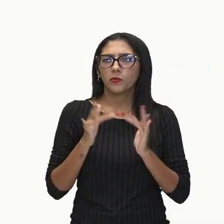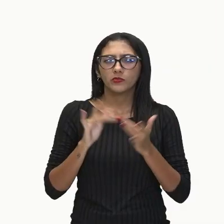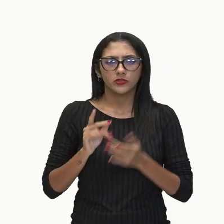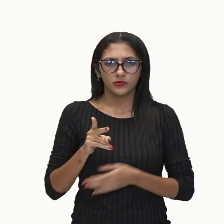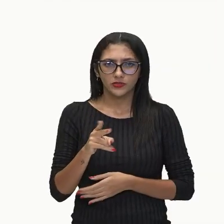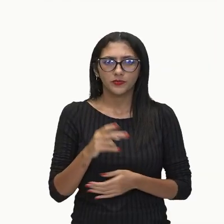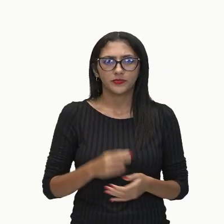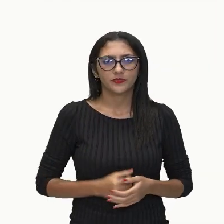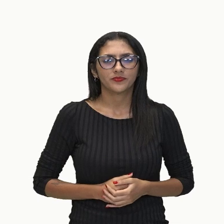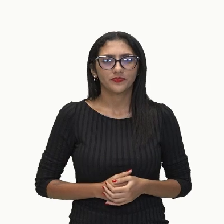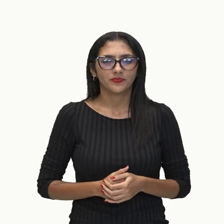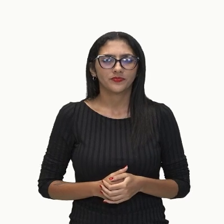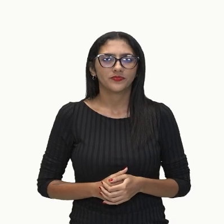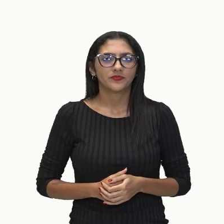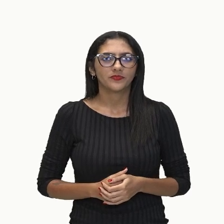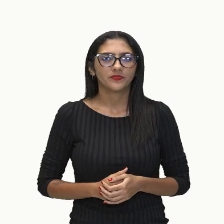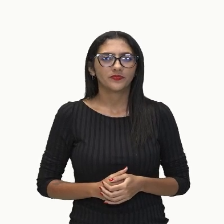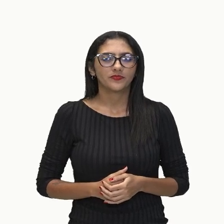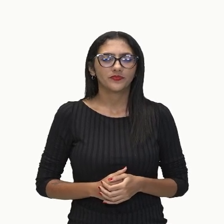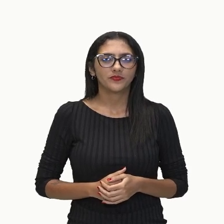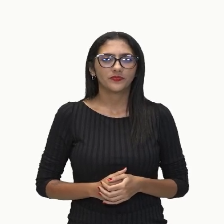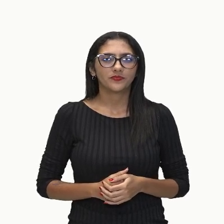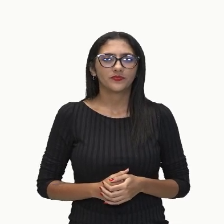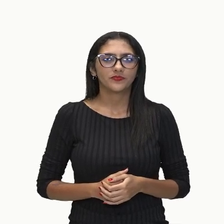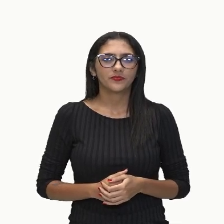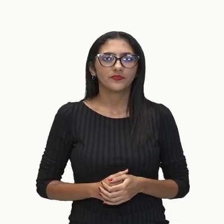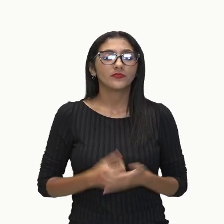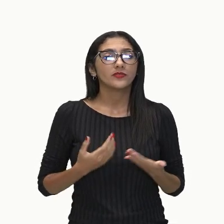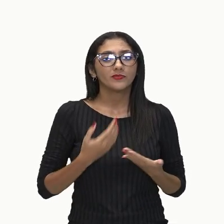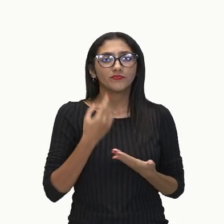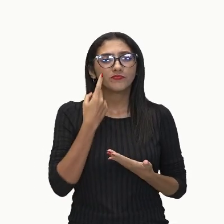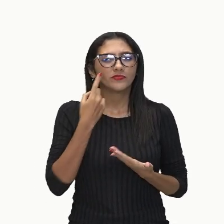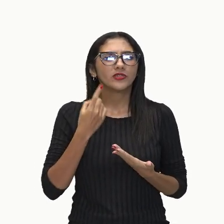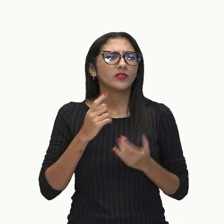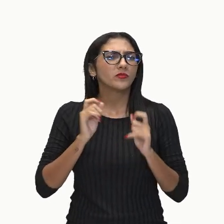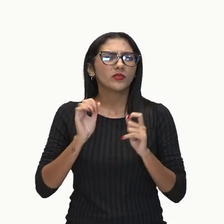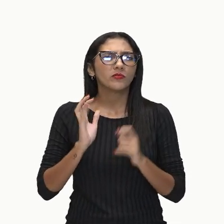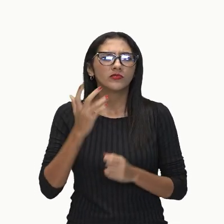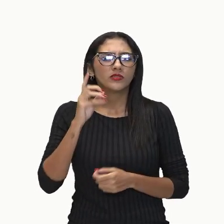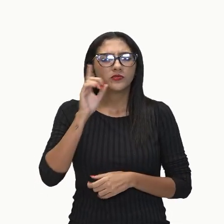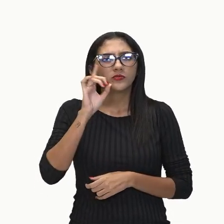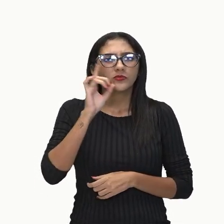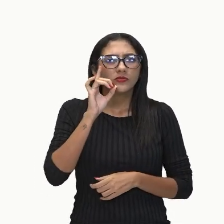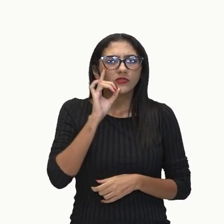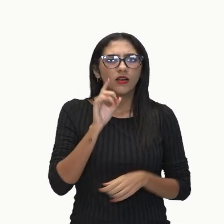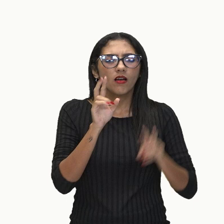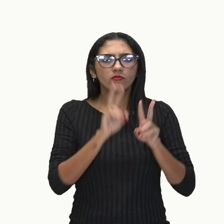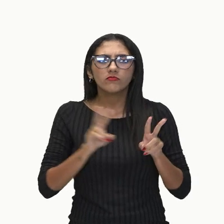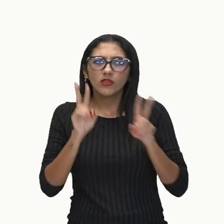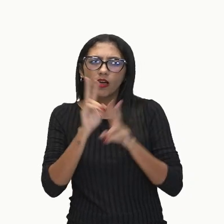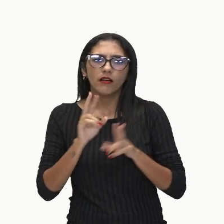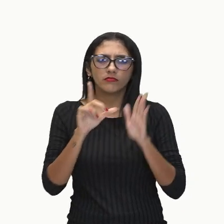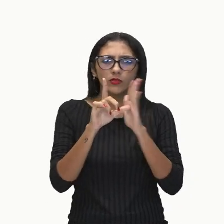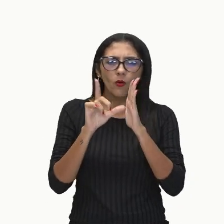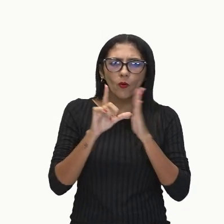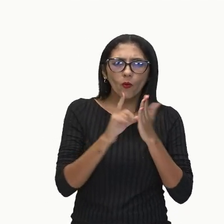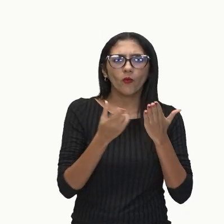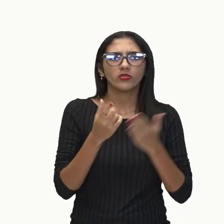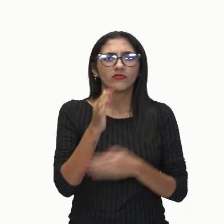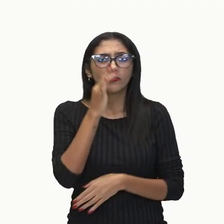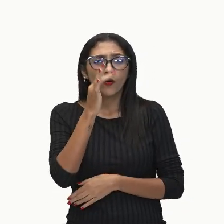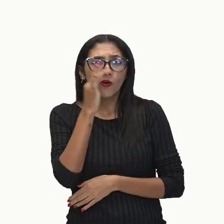nosso poema, então nós temos aí o cotidiano, entre lojas de flores, sapatos, bares,